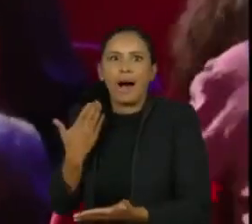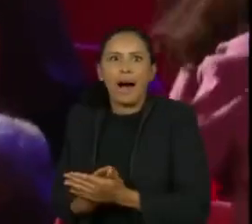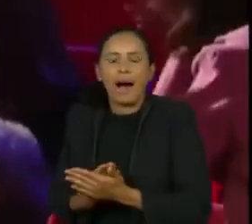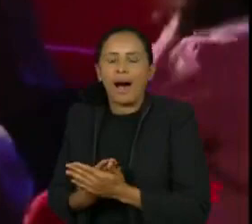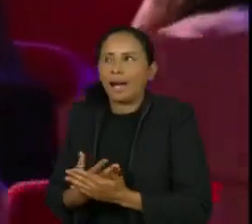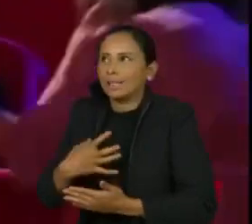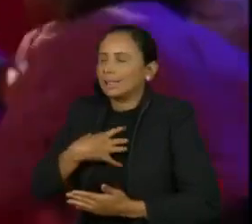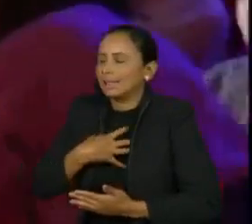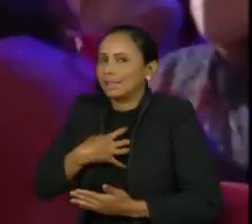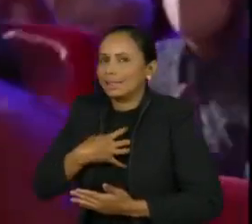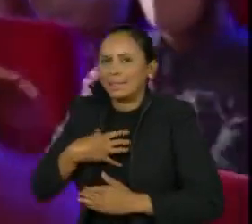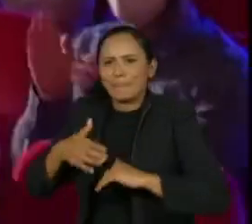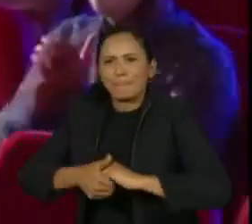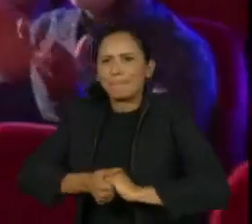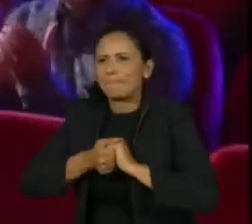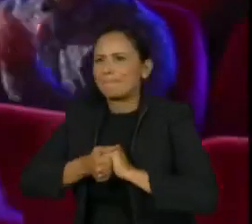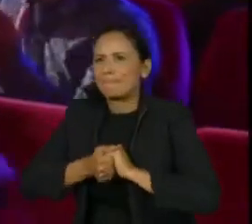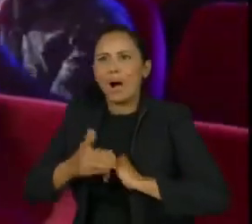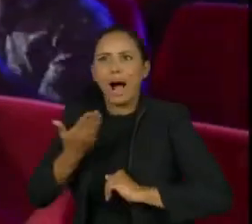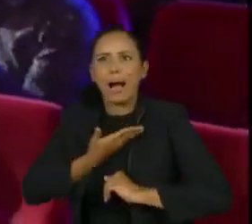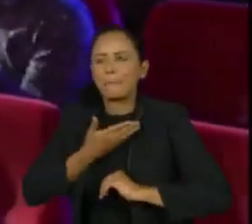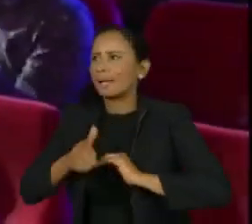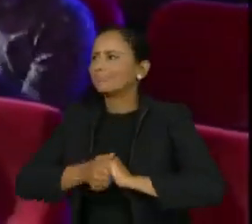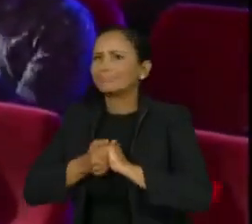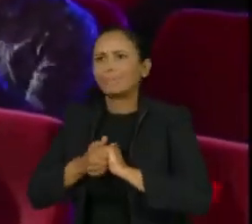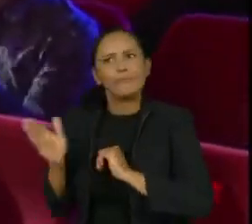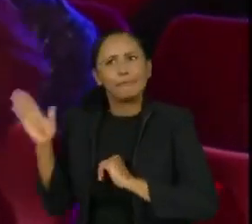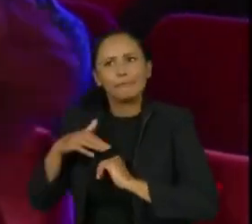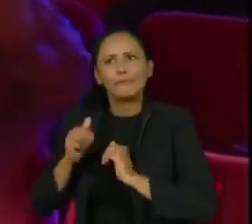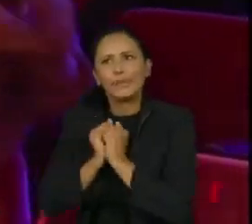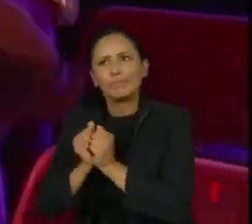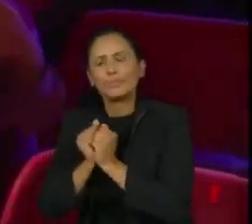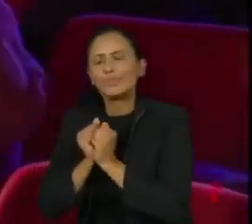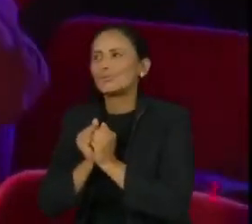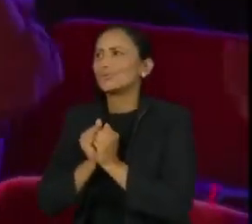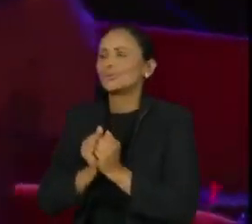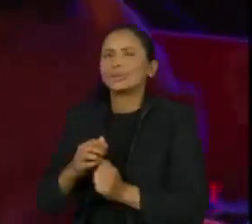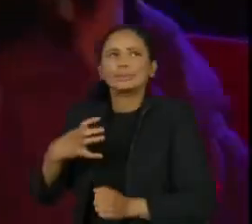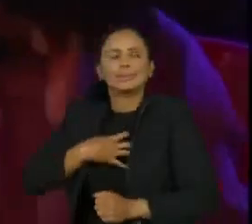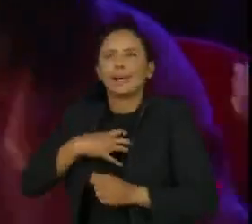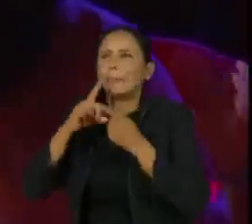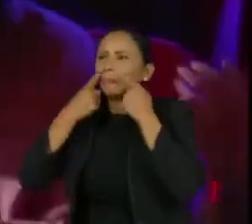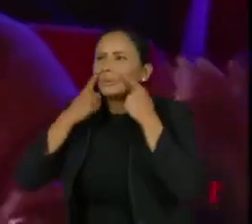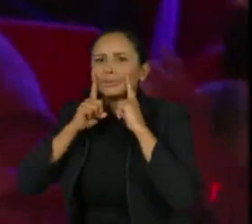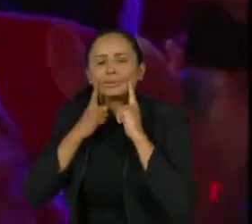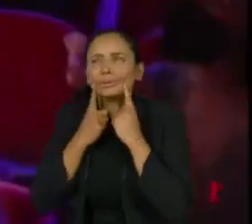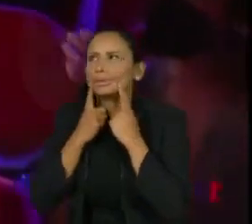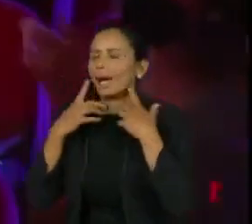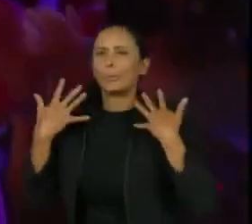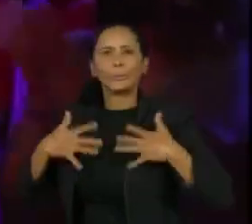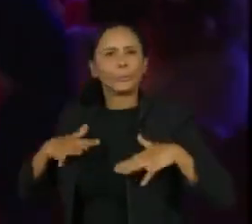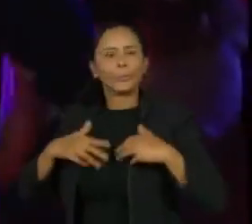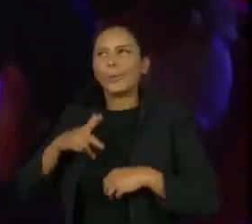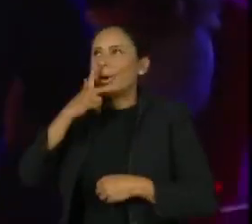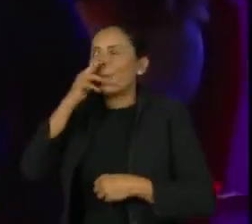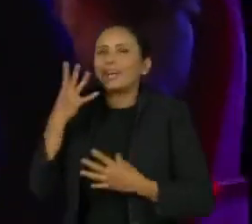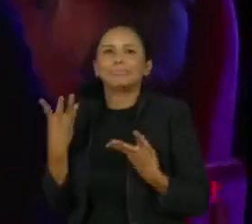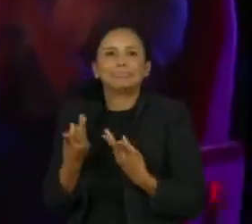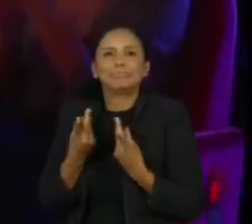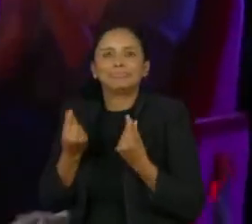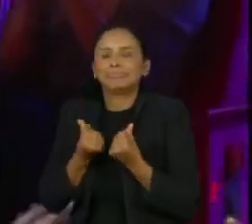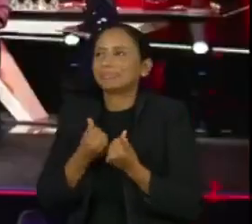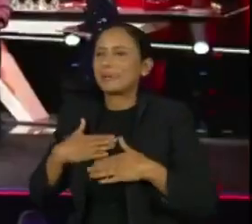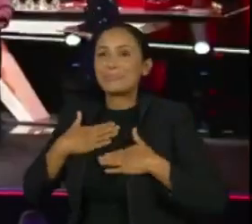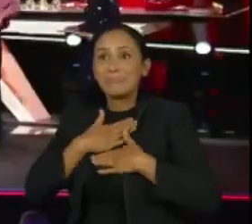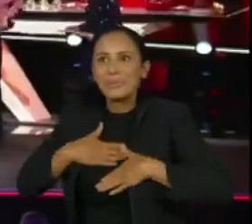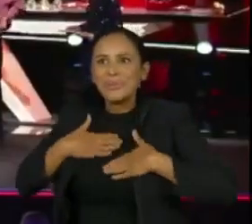da Raquel e da Laís, que vieram para Berlim junto comigo, e a gente ficou muito emocionado, e eu acho que também é muito gostoso que esse